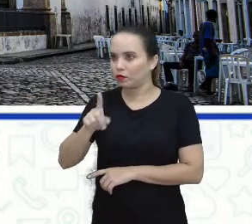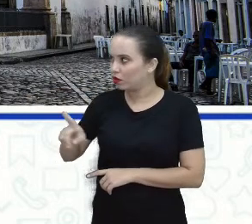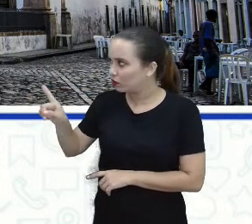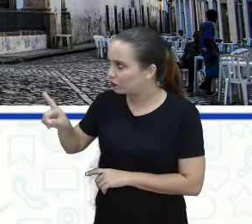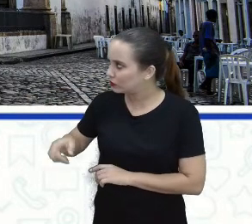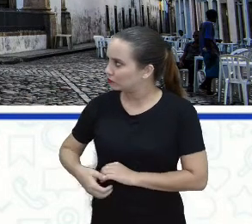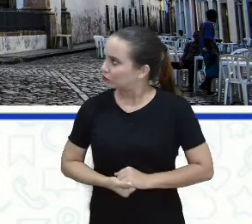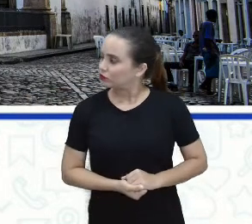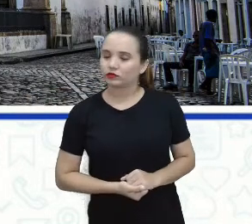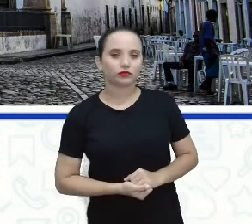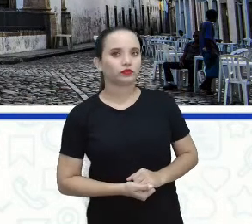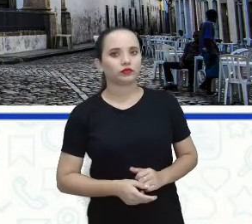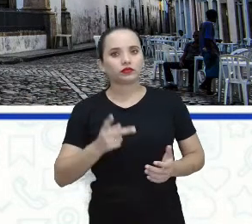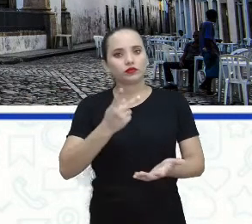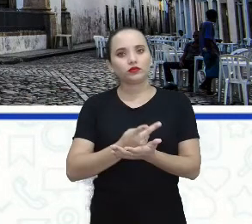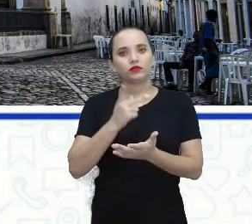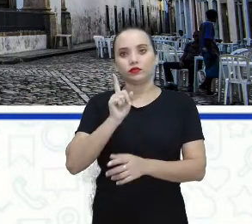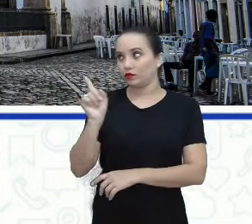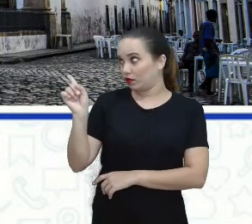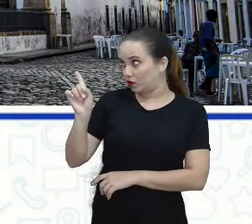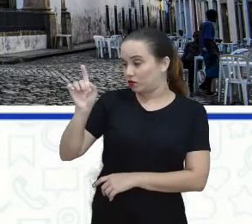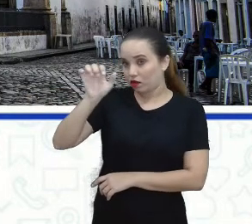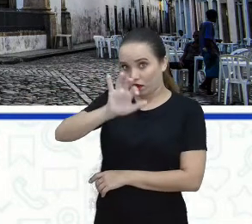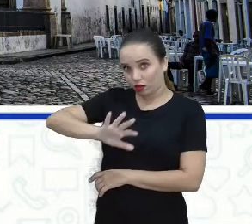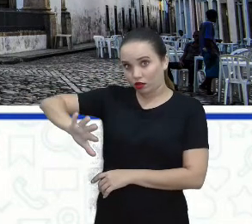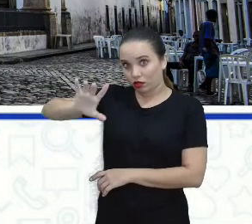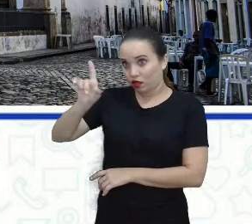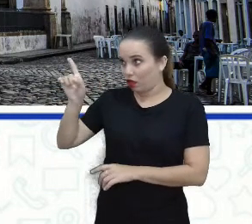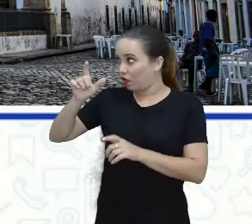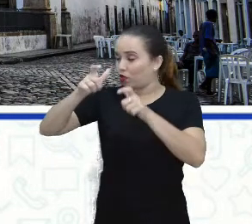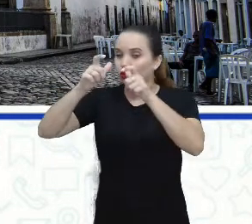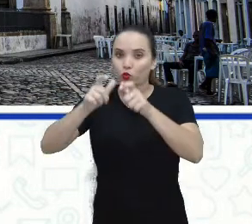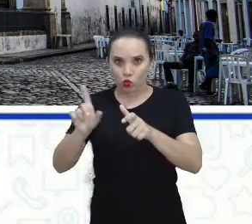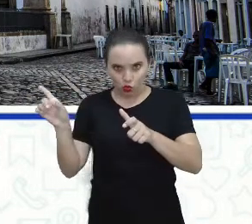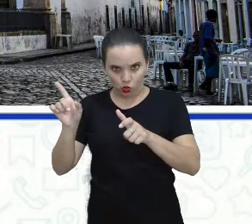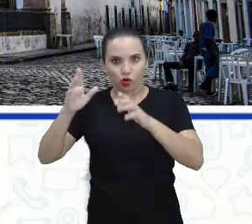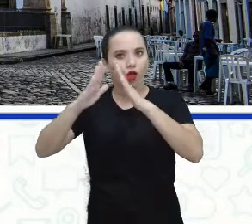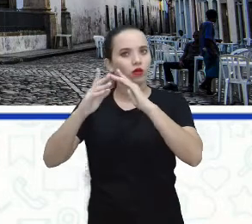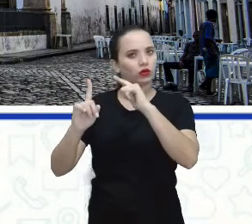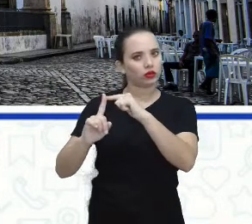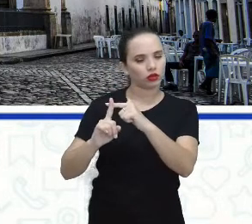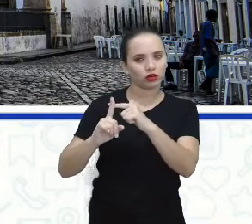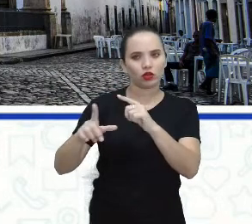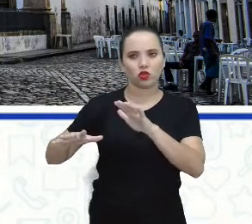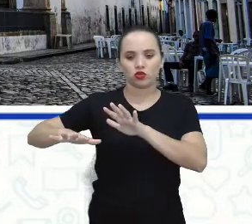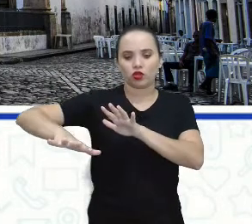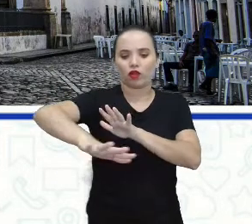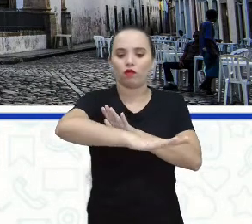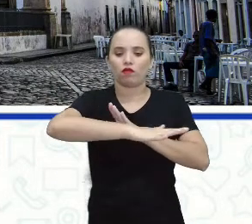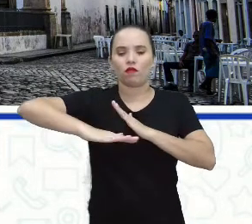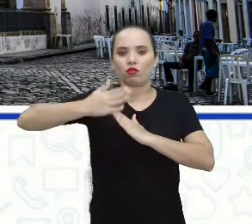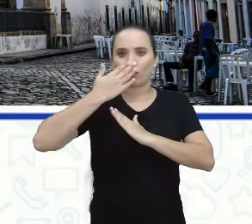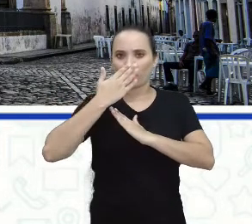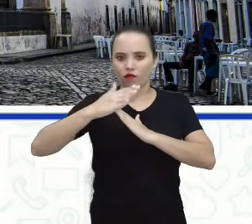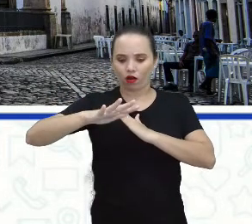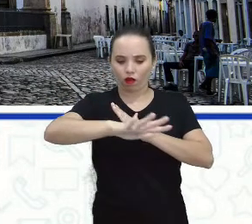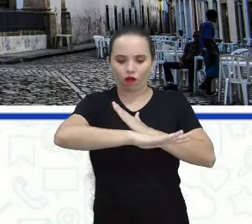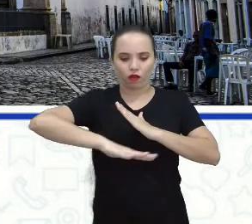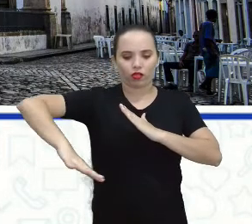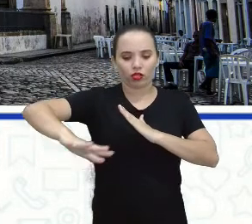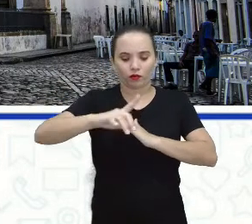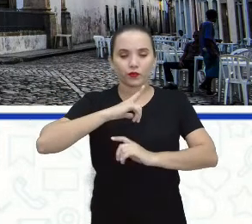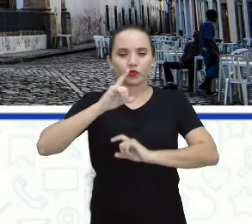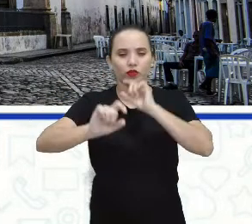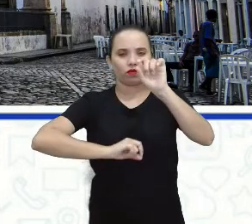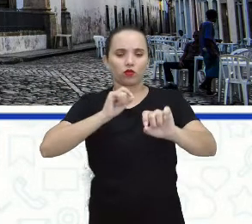na igreja, no pátio, né, um grande recital de música, né,